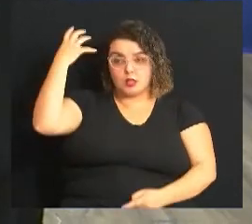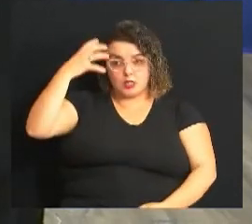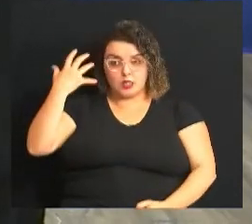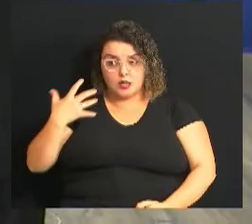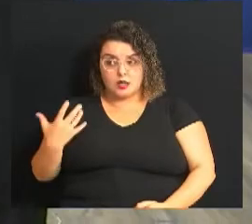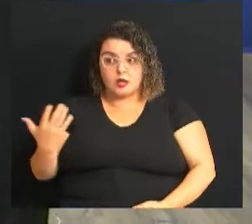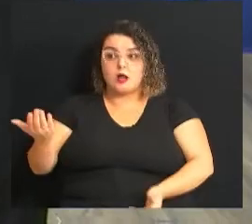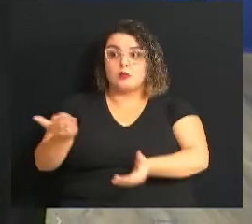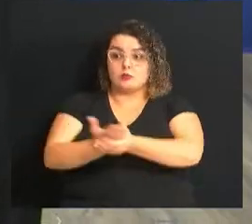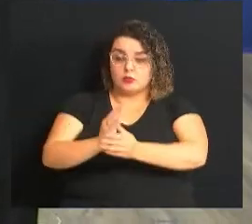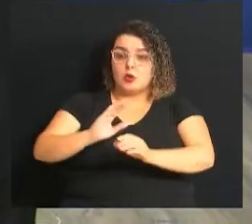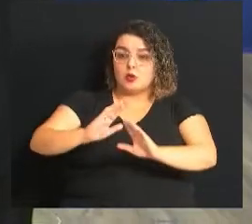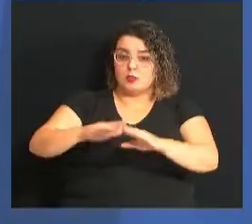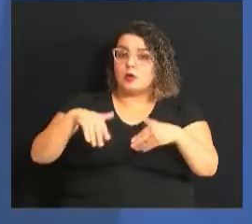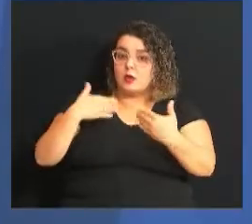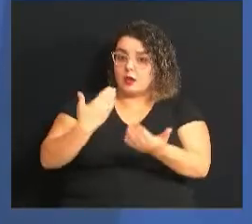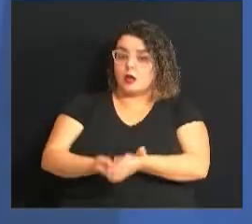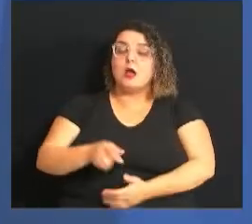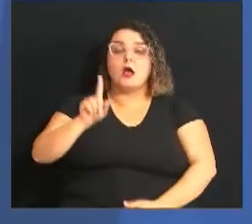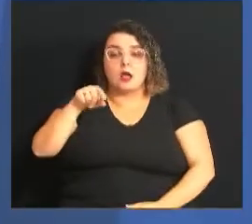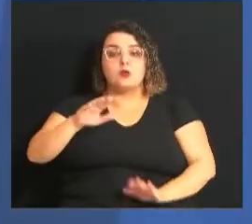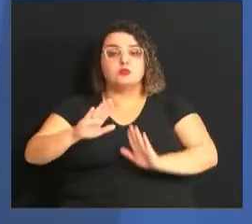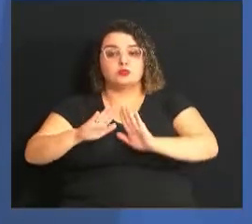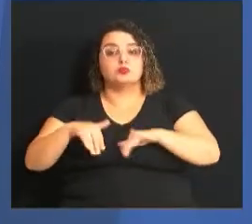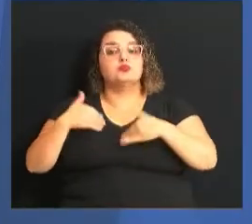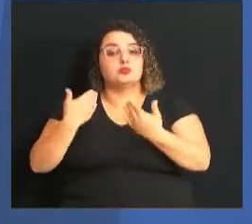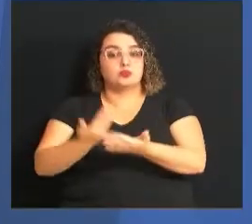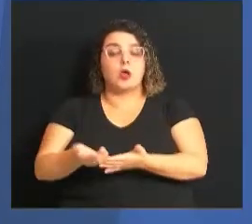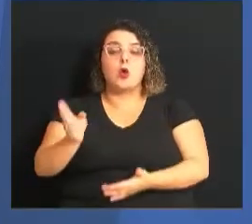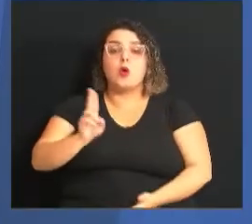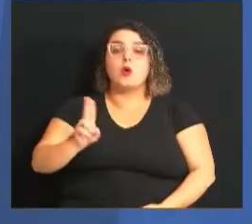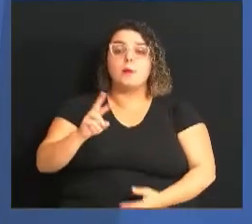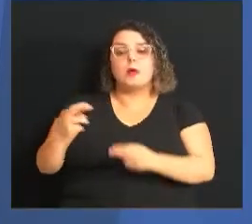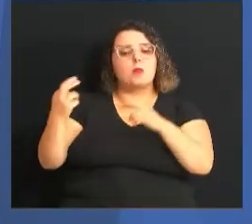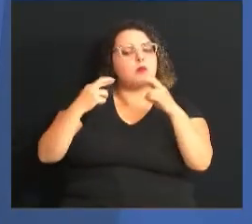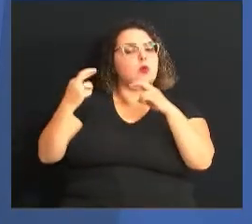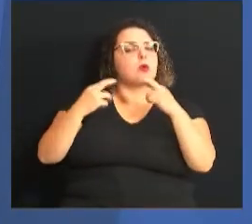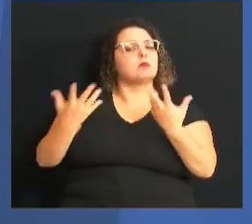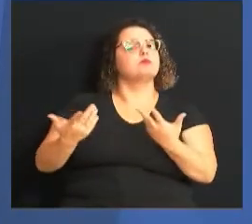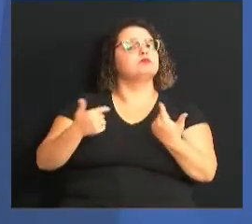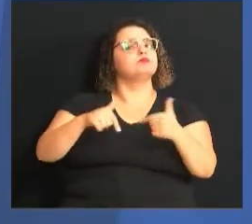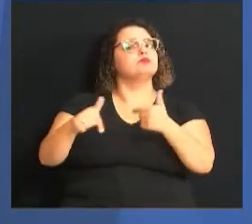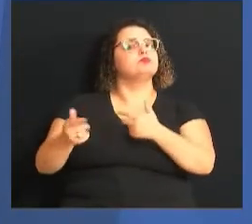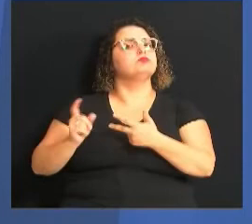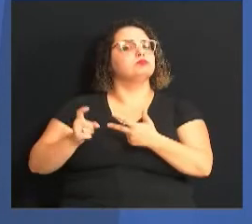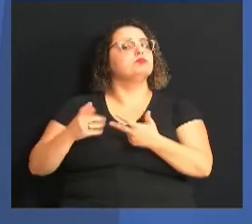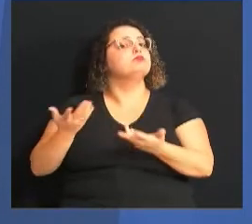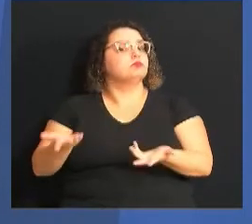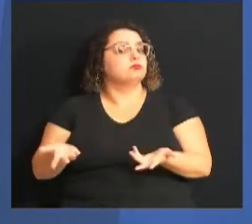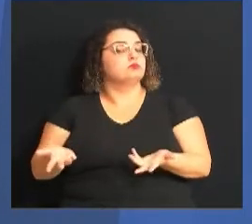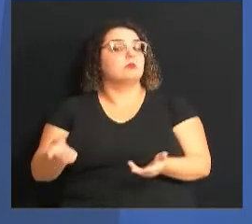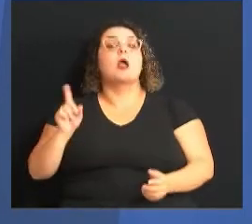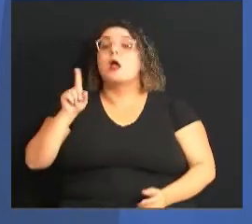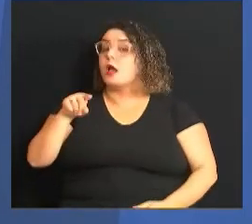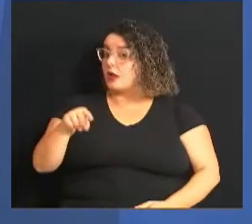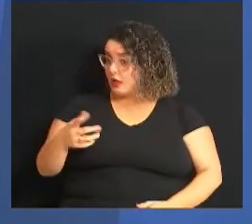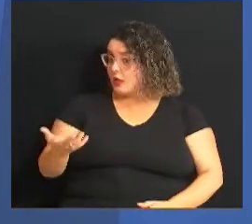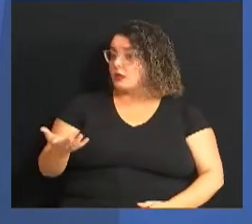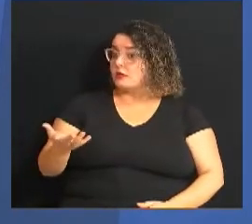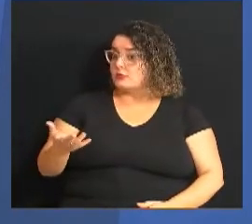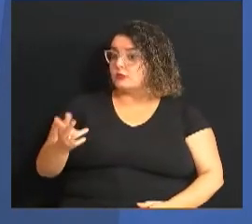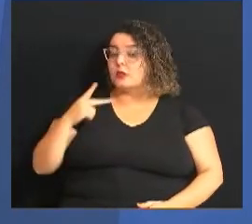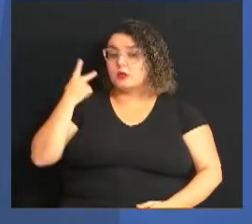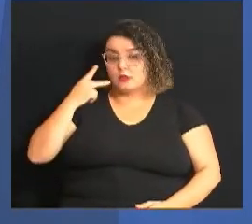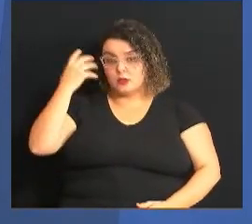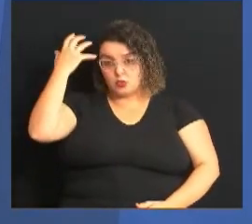um requerimento. Os requerimentos são utilizados para a fiscalização do trabalho do Executivo. E este é da vereadora